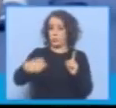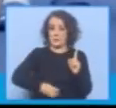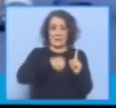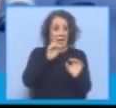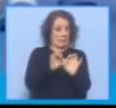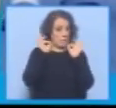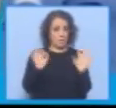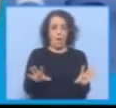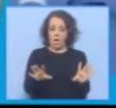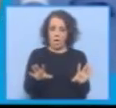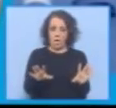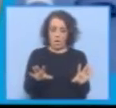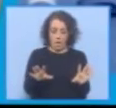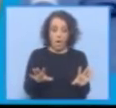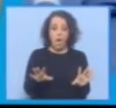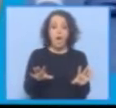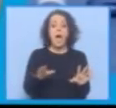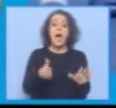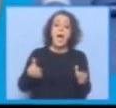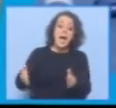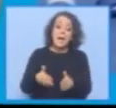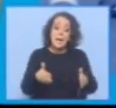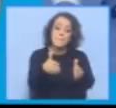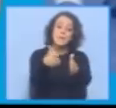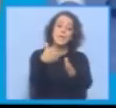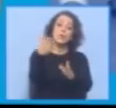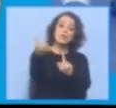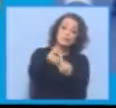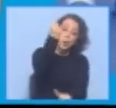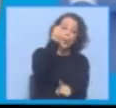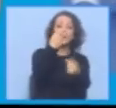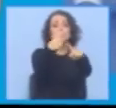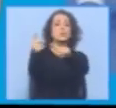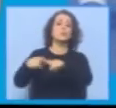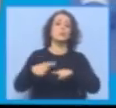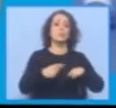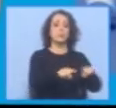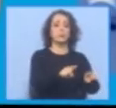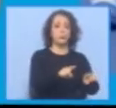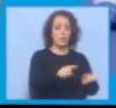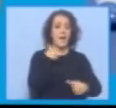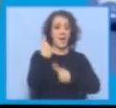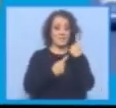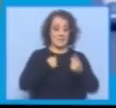todos. Temos diferentes caminhos para encontrar isso. E alguns caminhos sentimos que nos